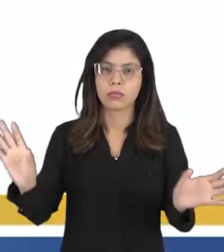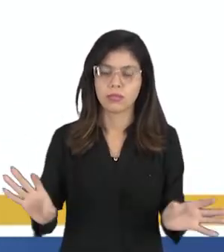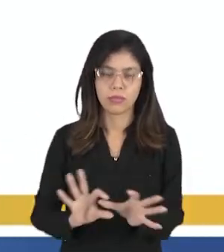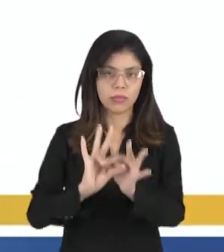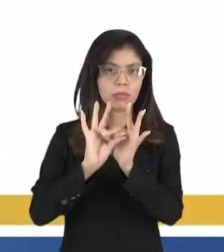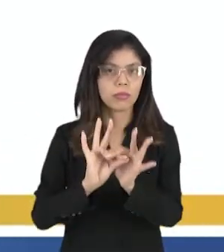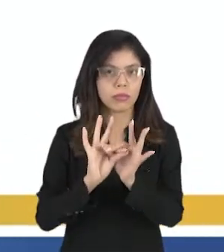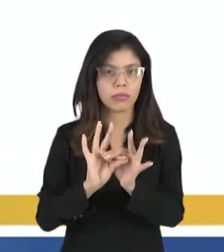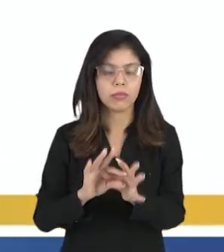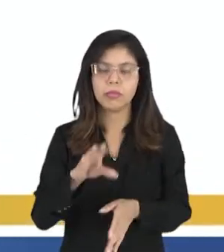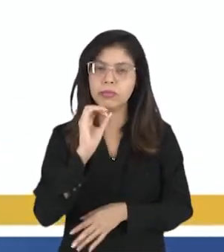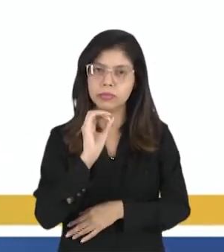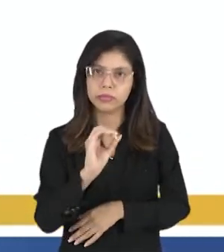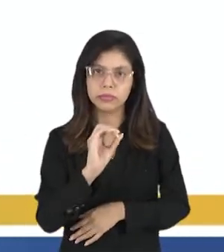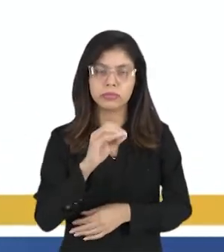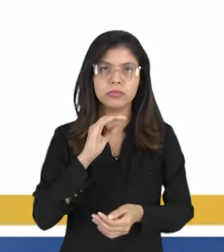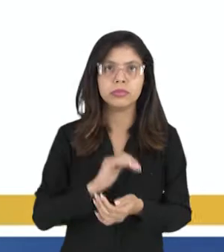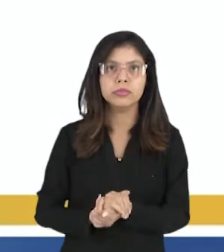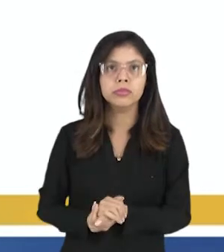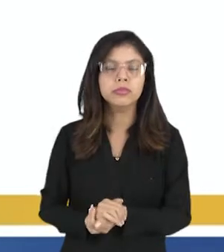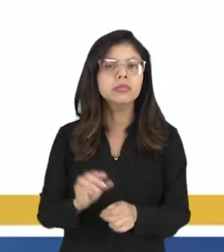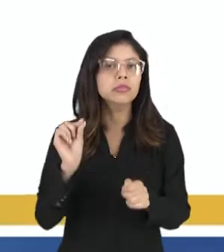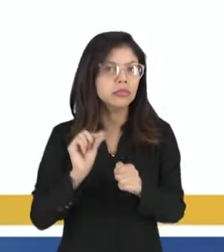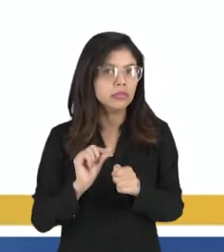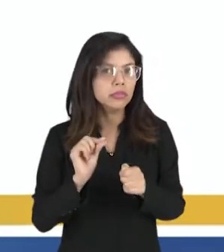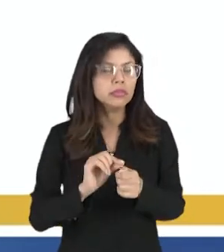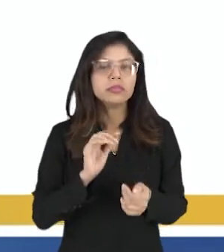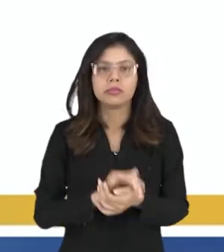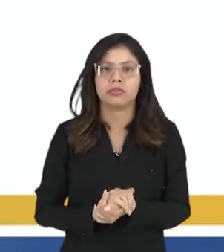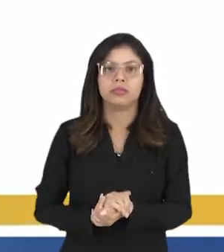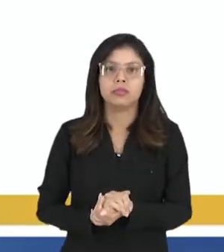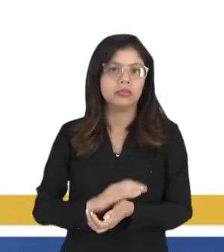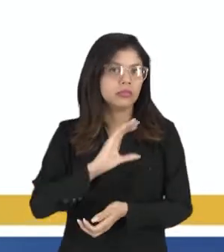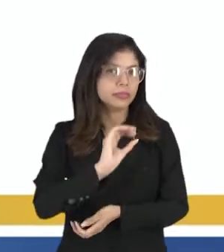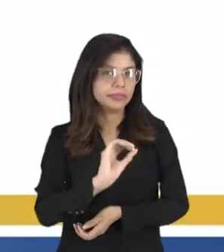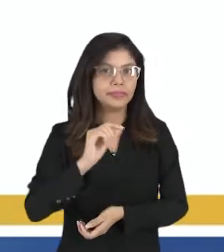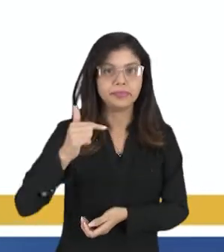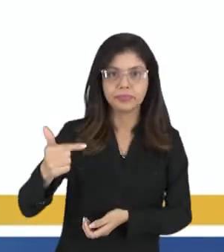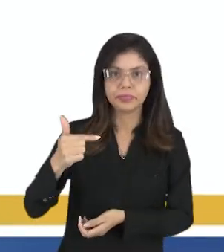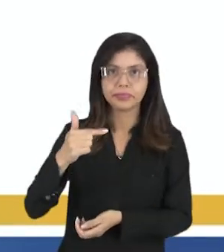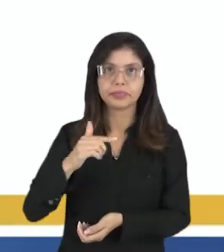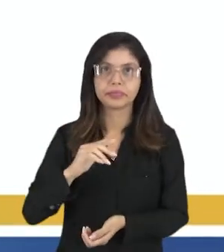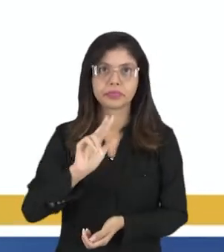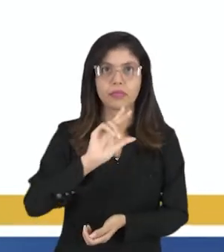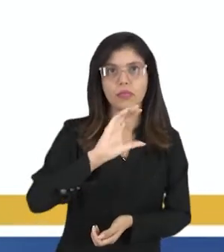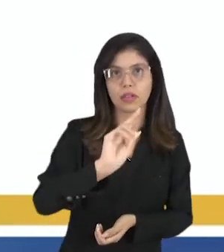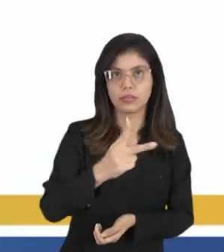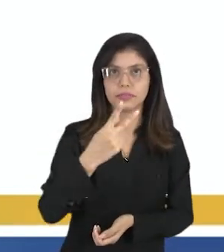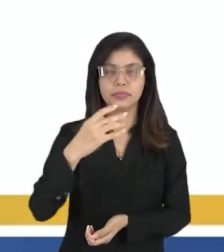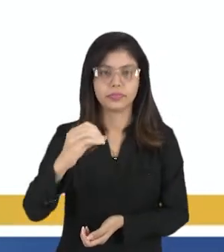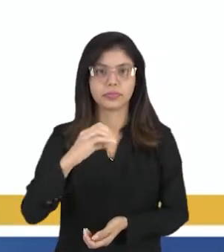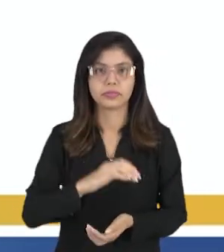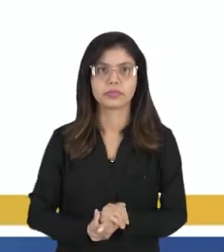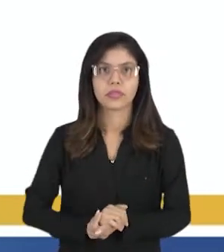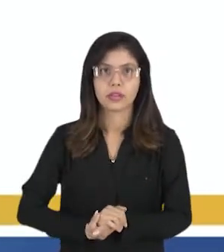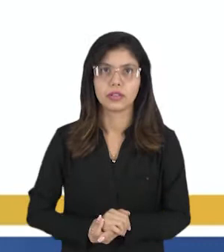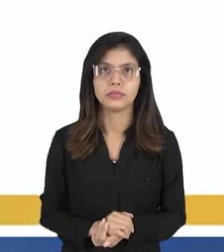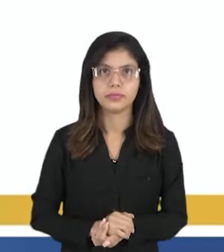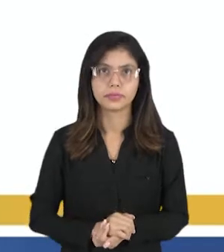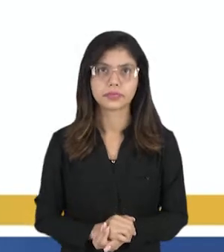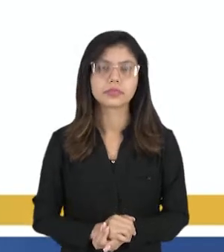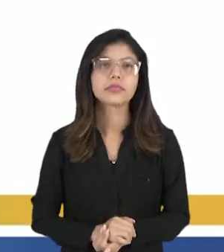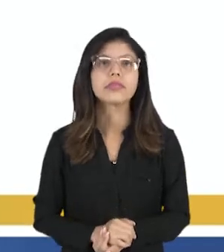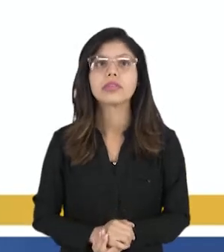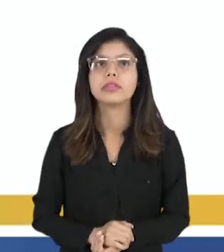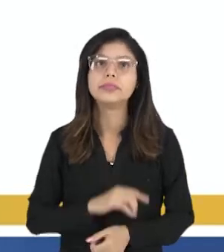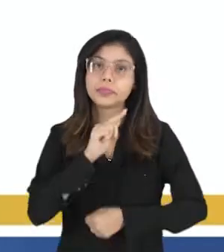ligando a um átomo de oxigênio, formando outro tipo de substância. Então, nós temos aqui a